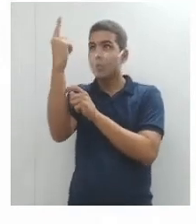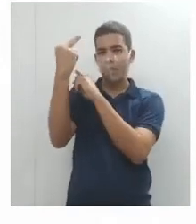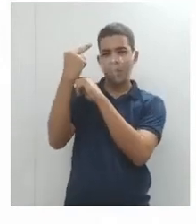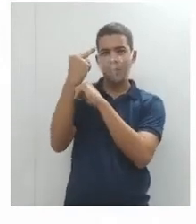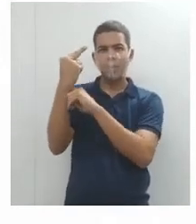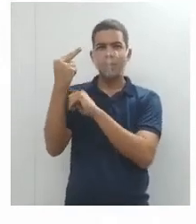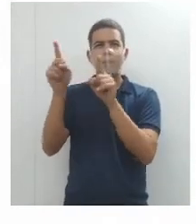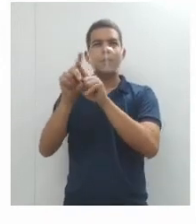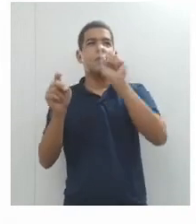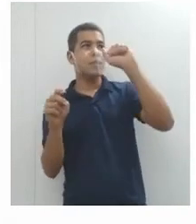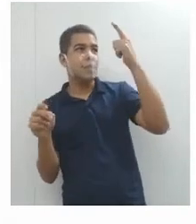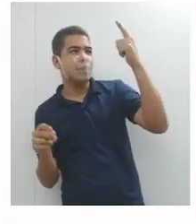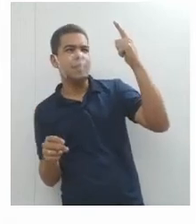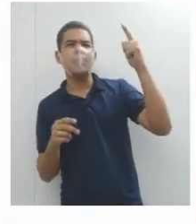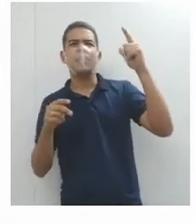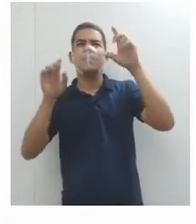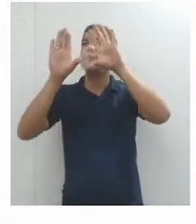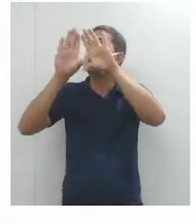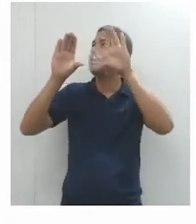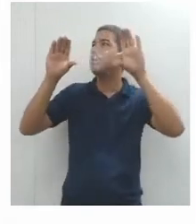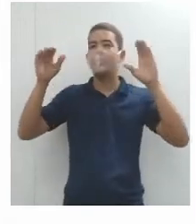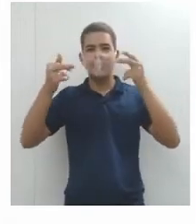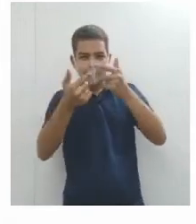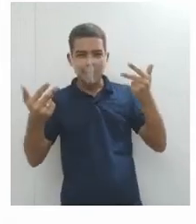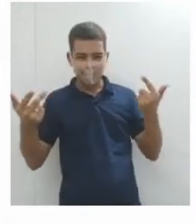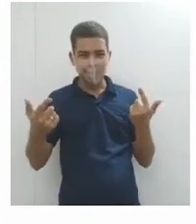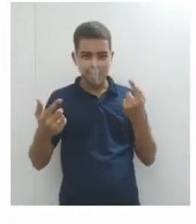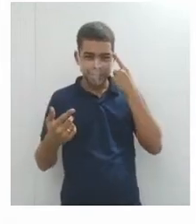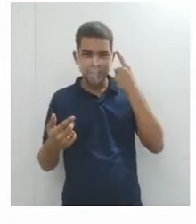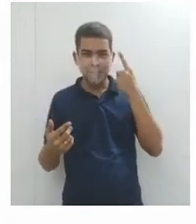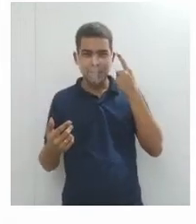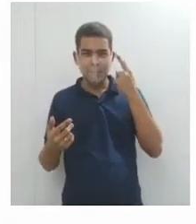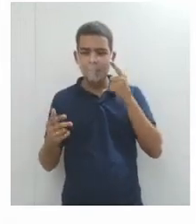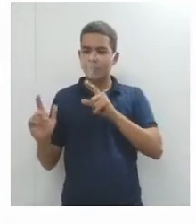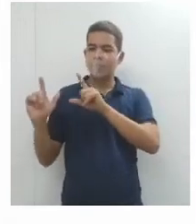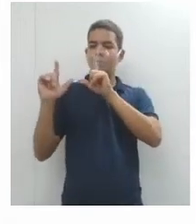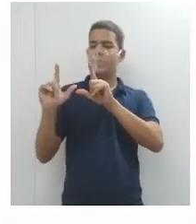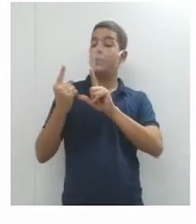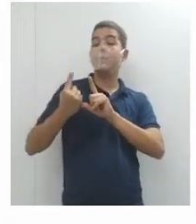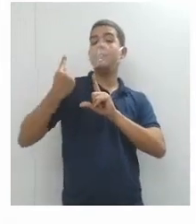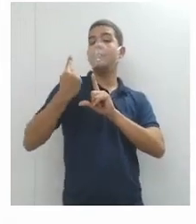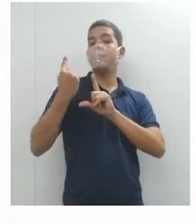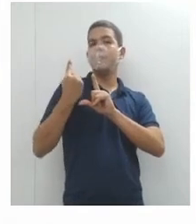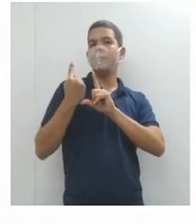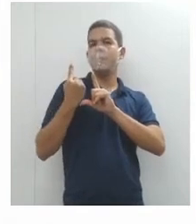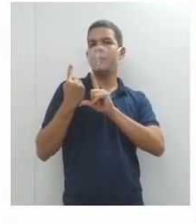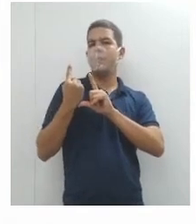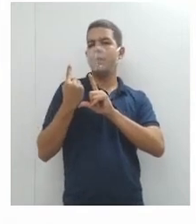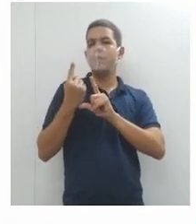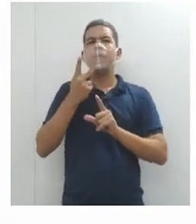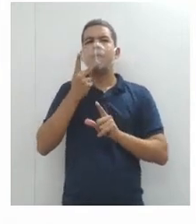temos um sol, temos nuvens, tá certo? E nesse primeiro quadrinho, o personagem